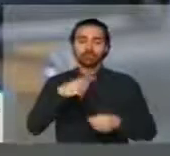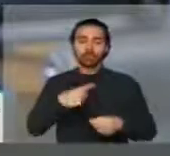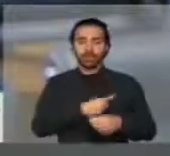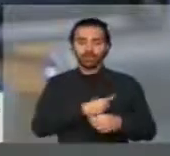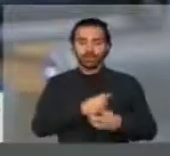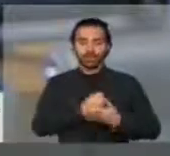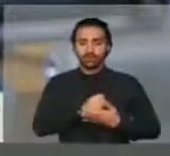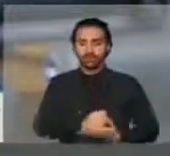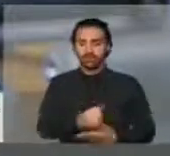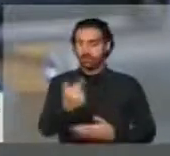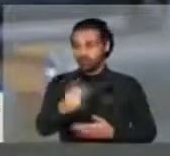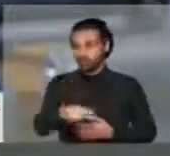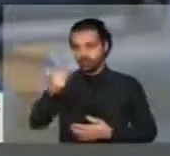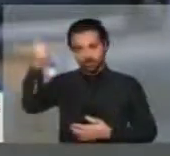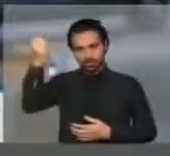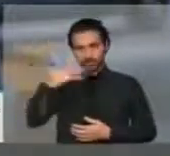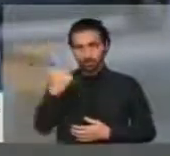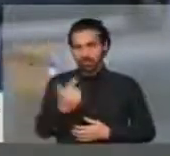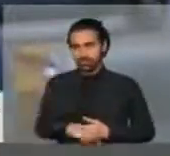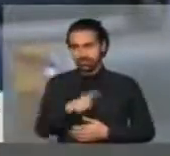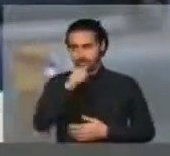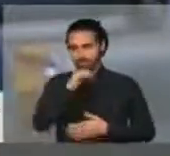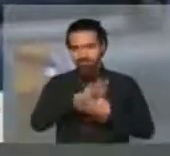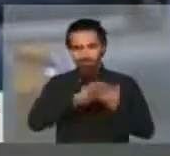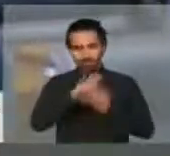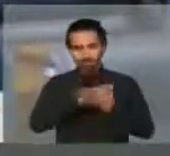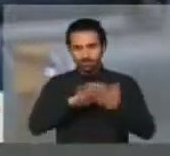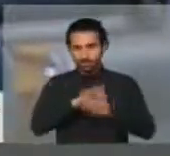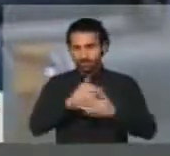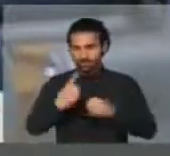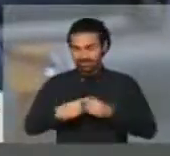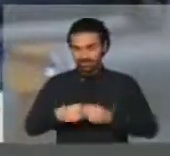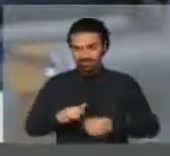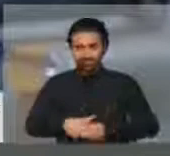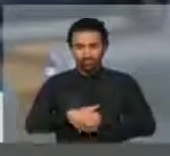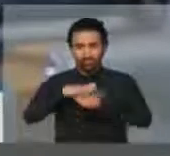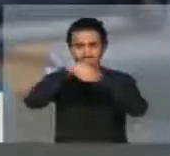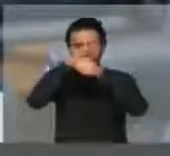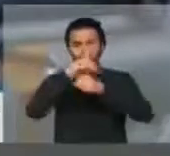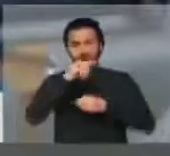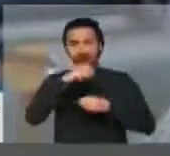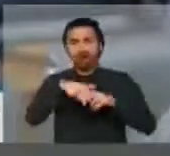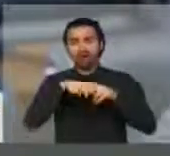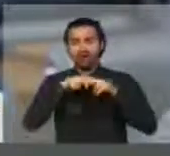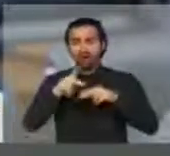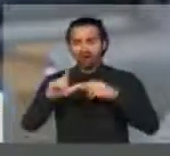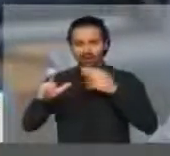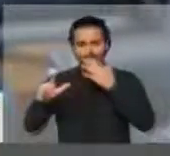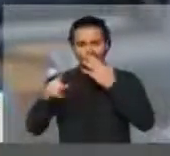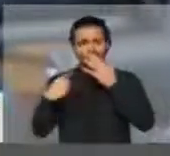luz, sem água, com a cidade alagada. Com relação ao PL, nós estamos com o